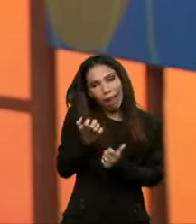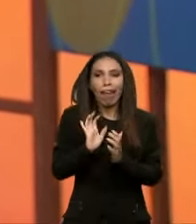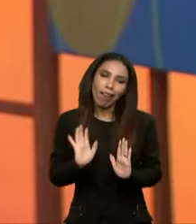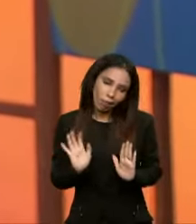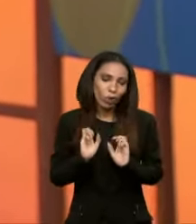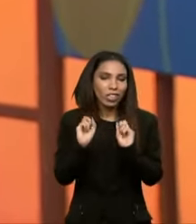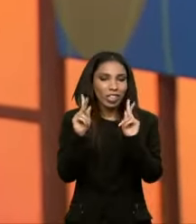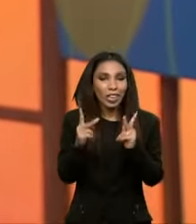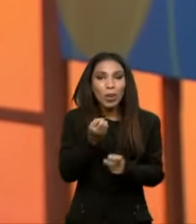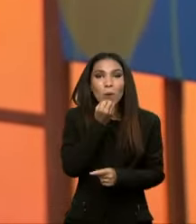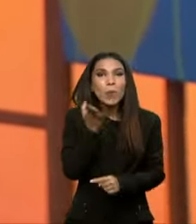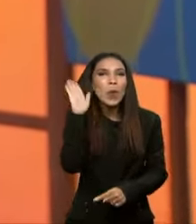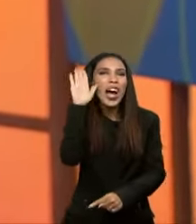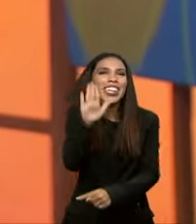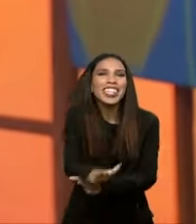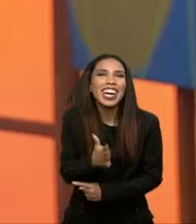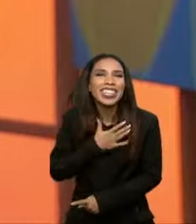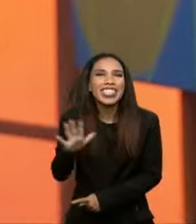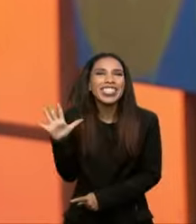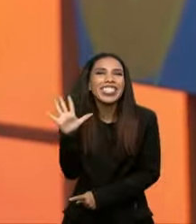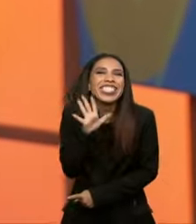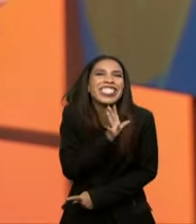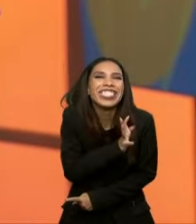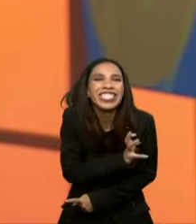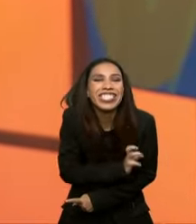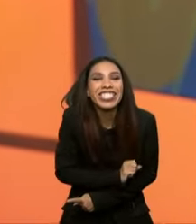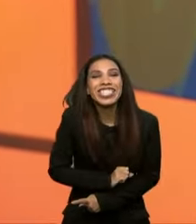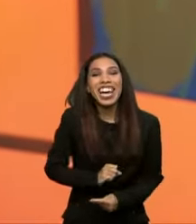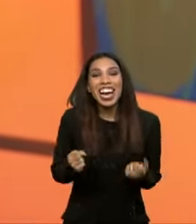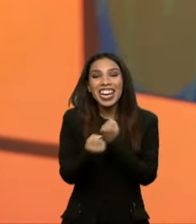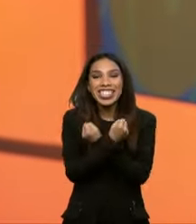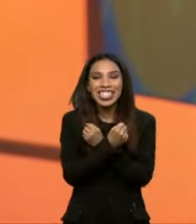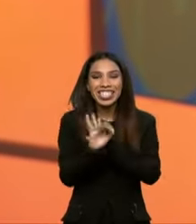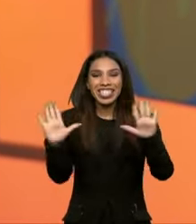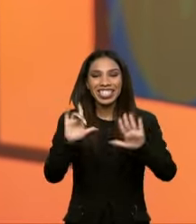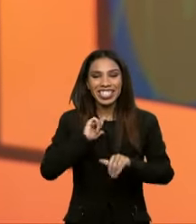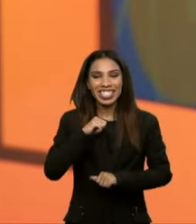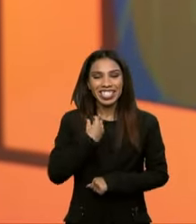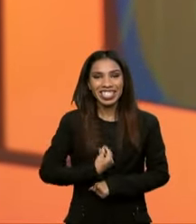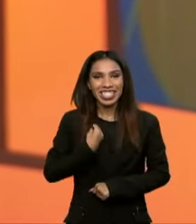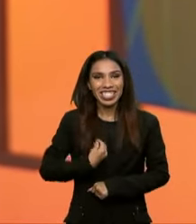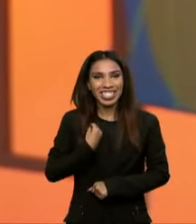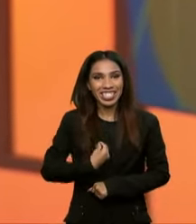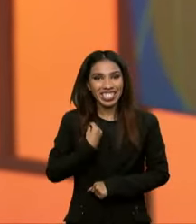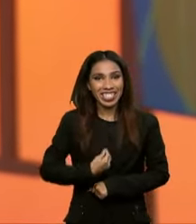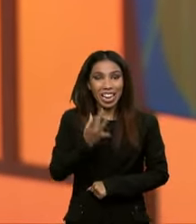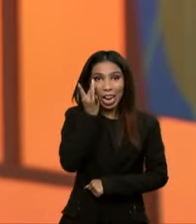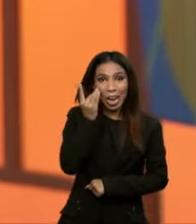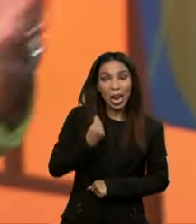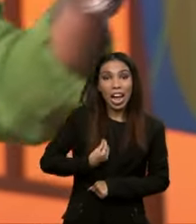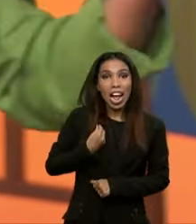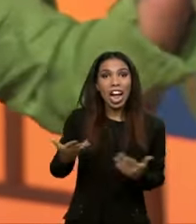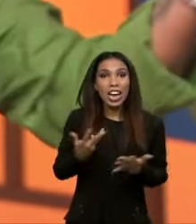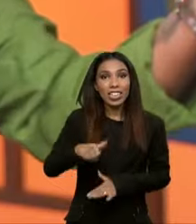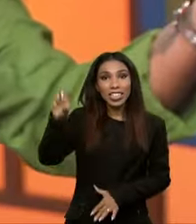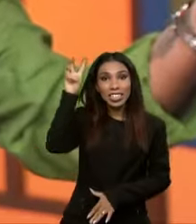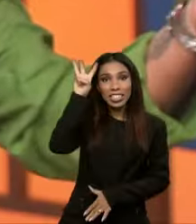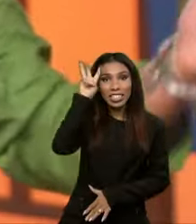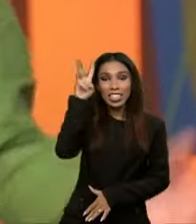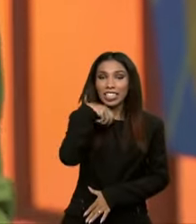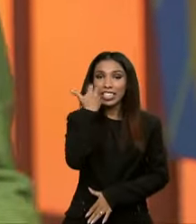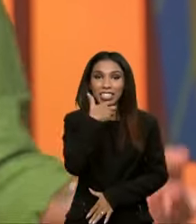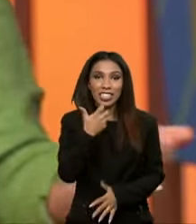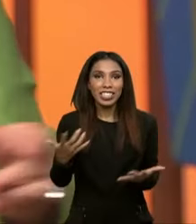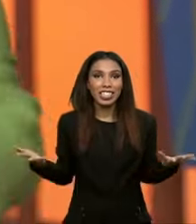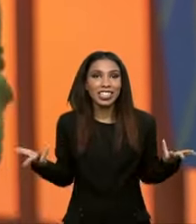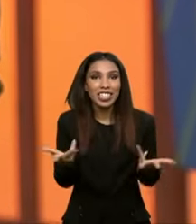sério, gente. Boa tarde, meus amores. O Sem Censura tá no ar, ao vivo, nessa terça-feira, com essa cantora maravilhosa.